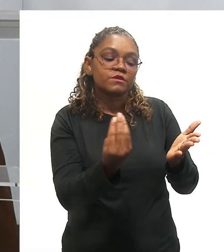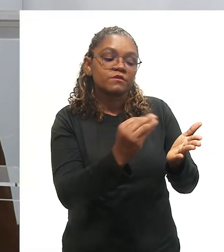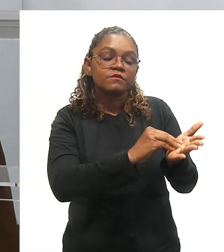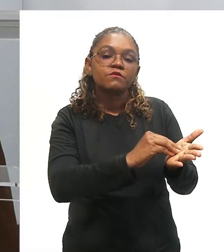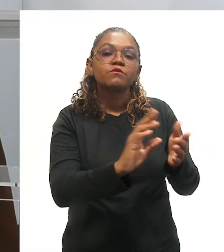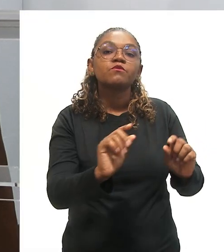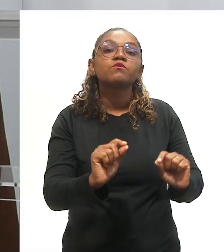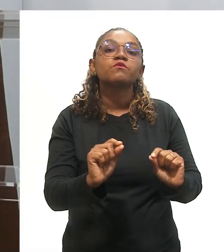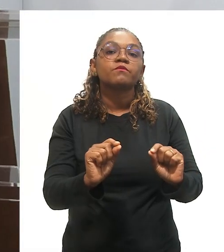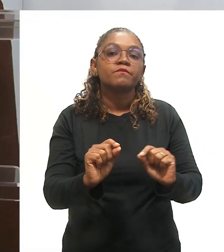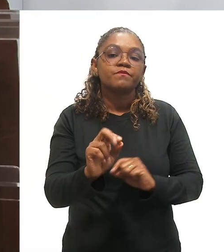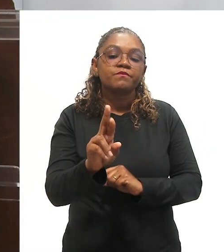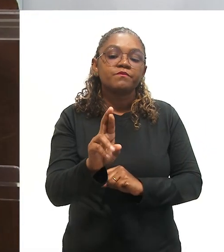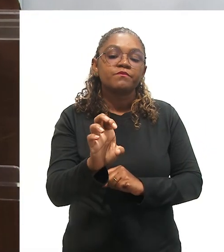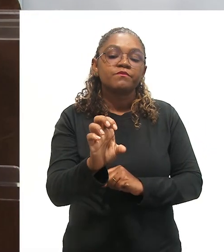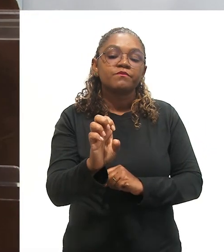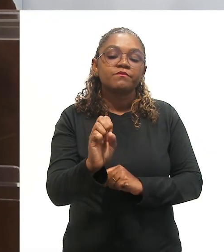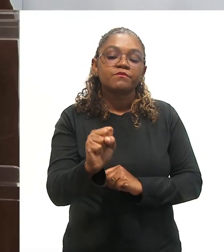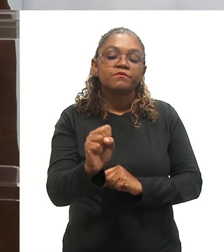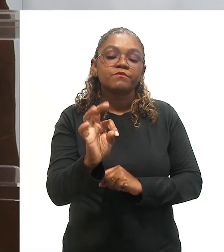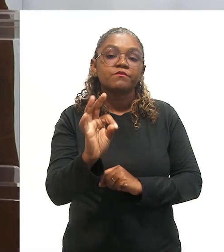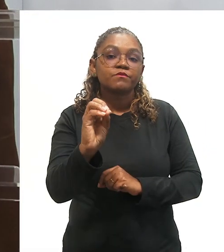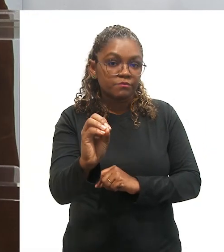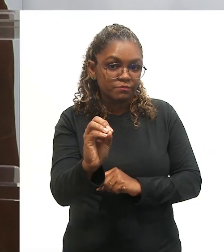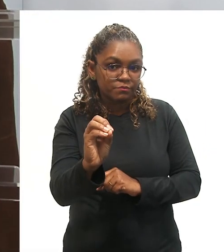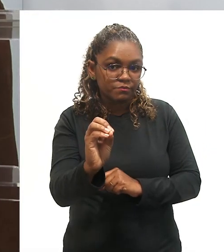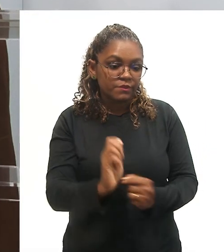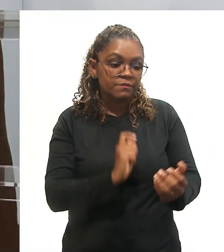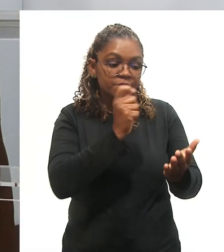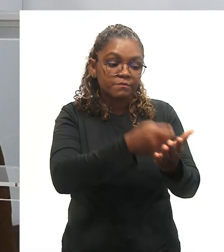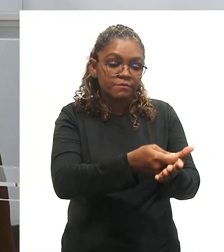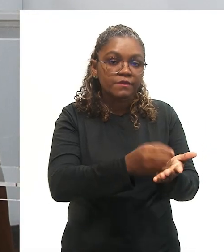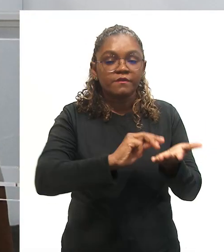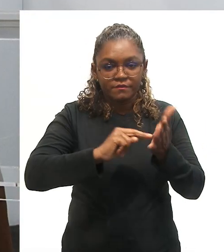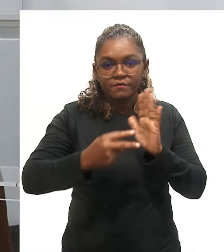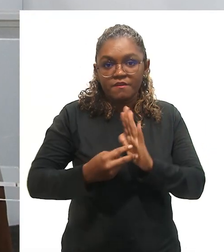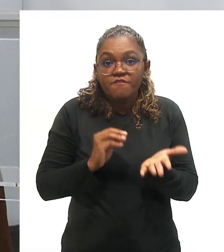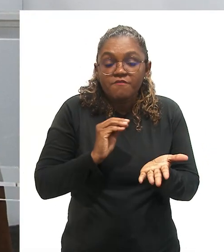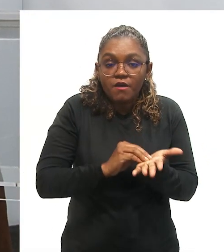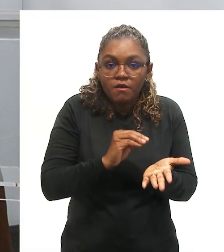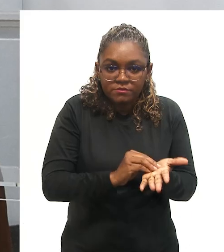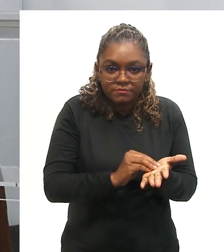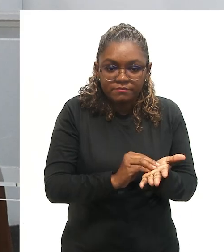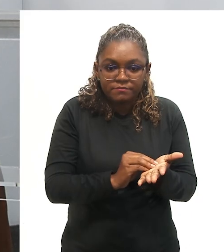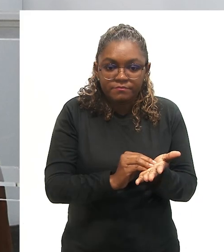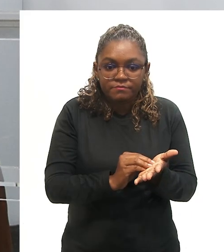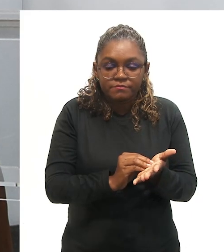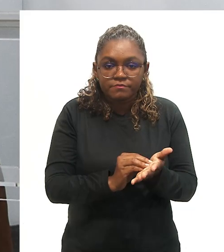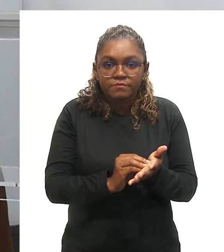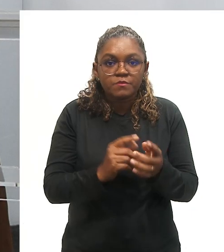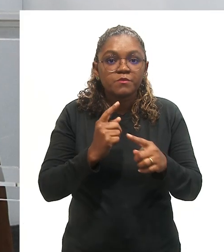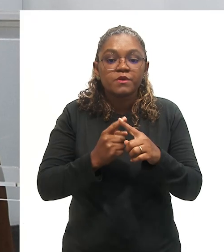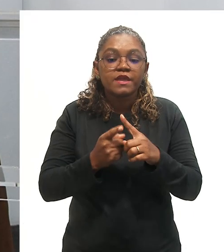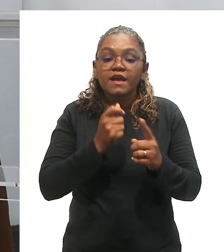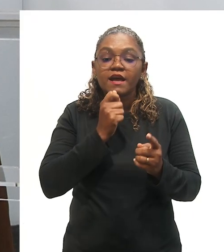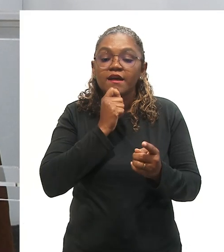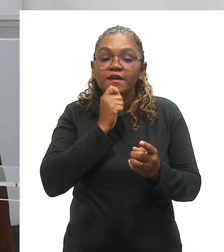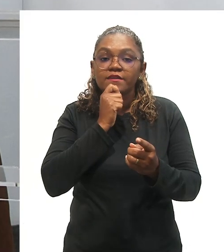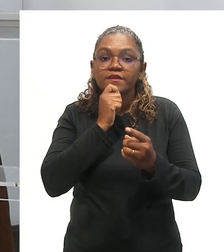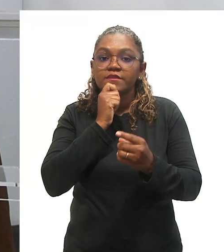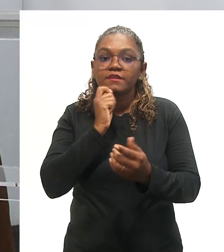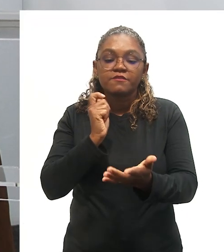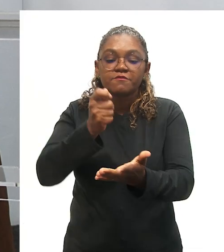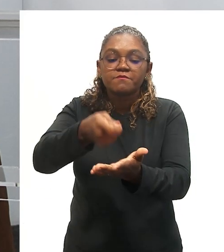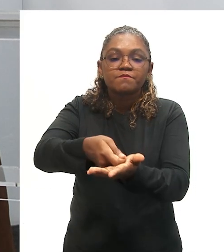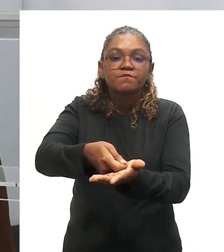Restos a pagar. Não foi entregue ainda. Ele vai como não processados. Ou seja,